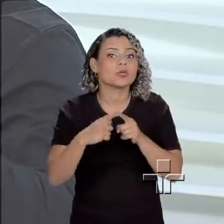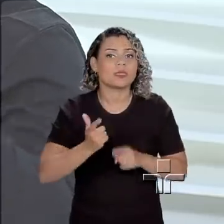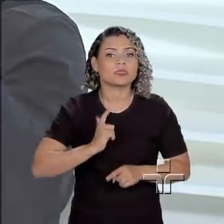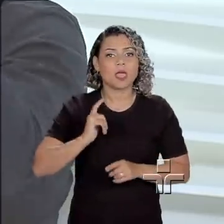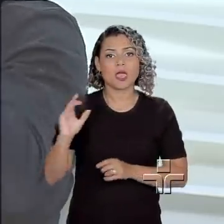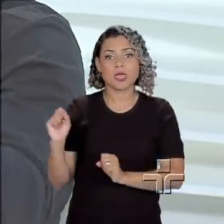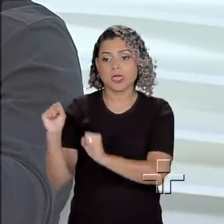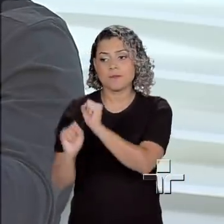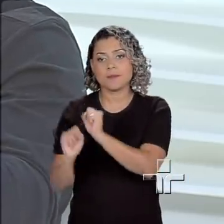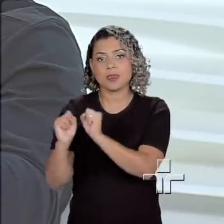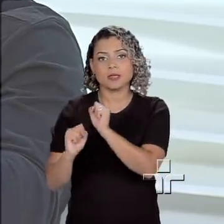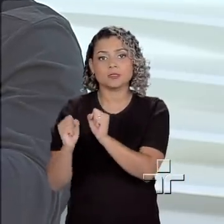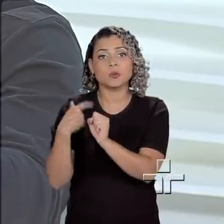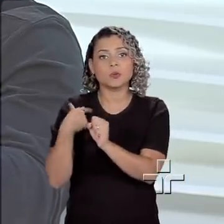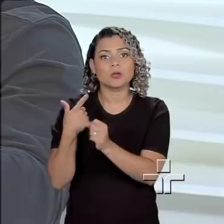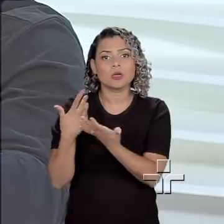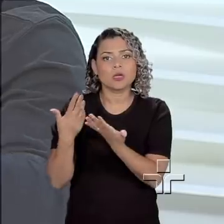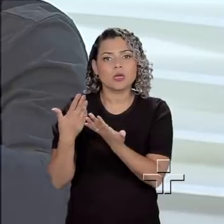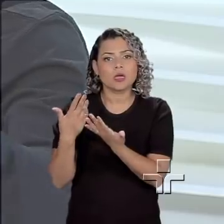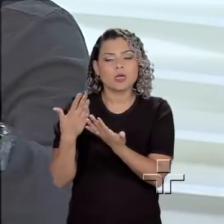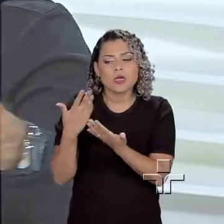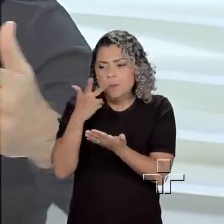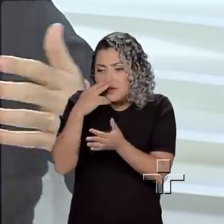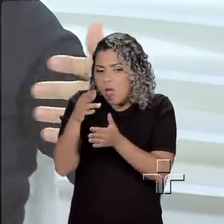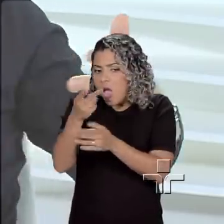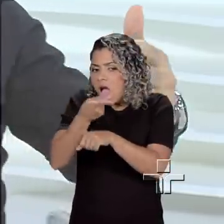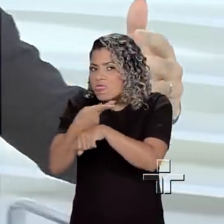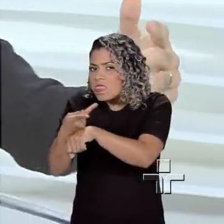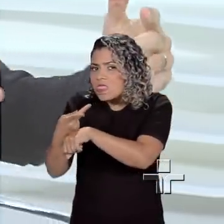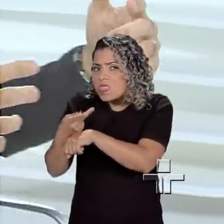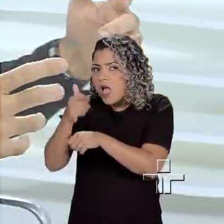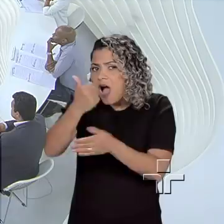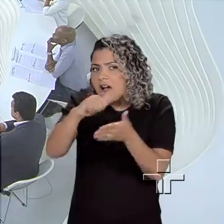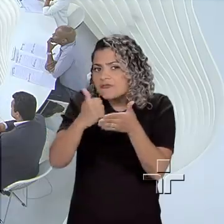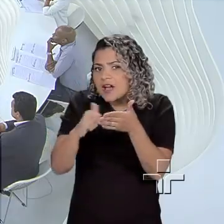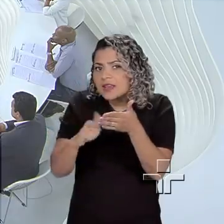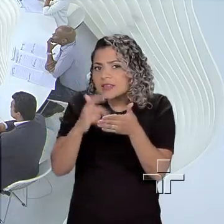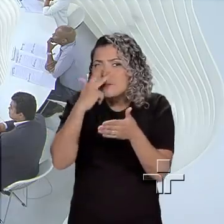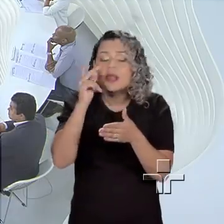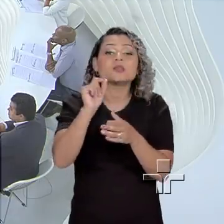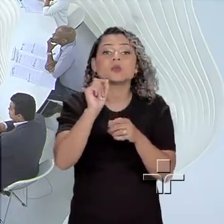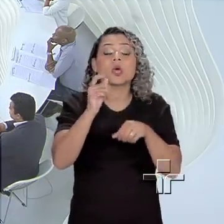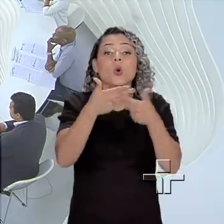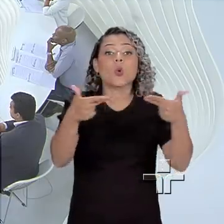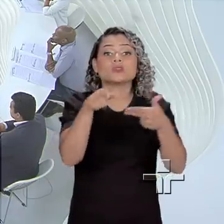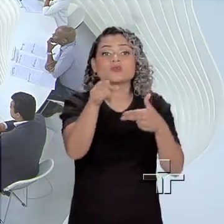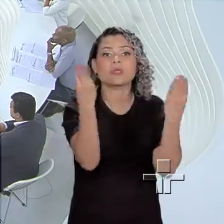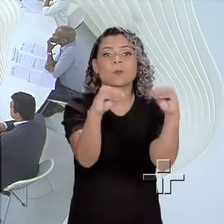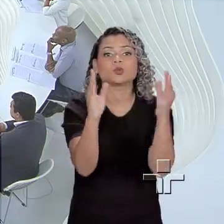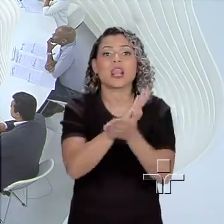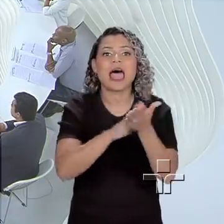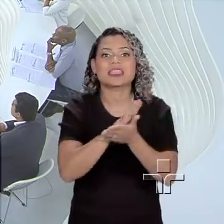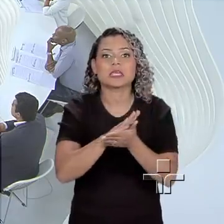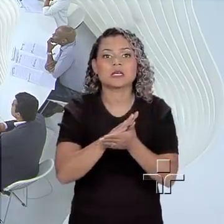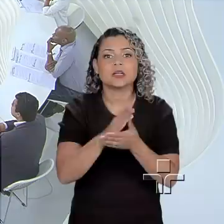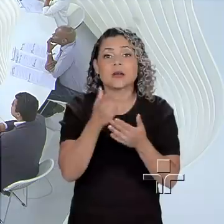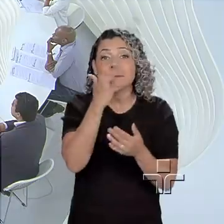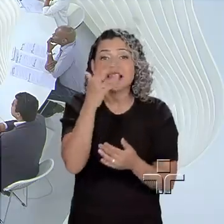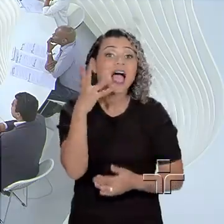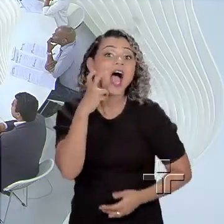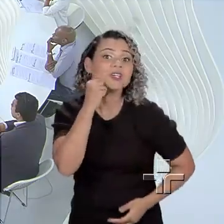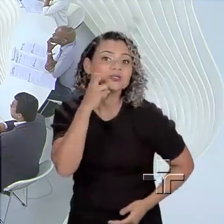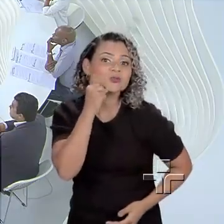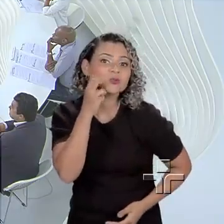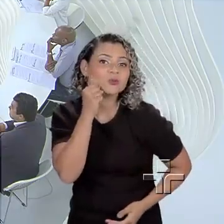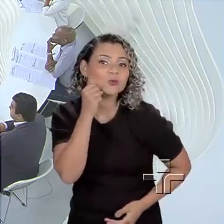que você não postou. O que quer dizer, basicamente, que Facebook guarda o rascunho do que você ia postar e não postou,